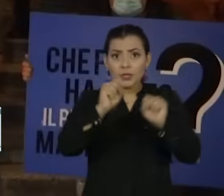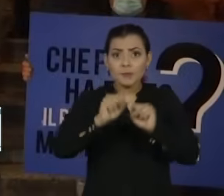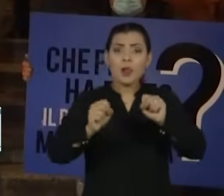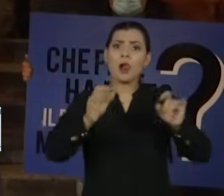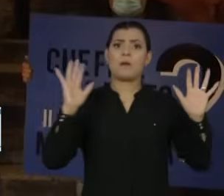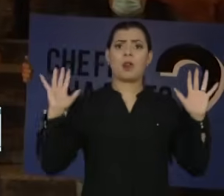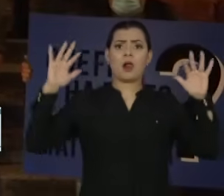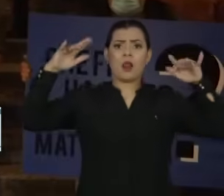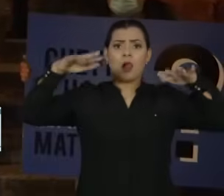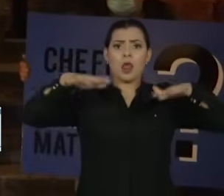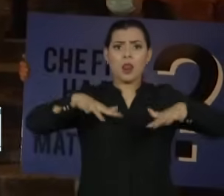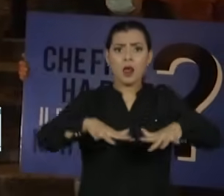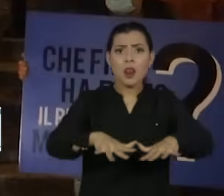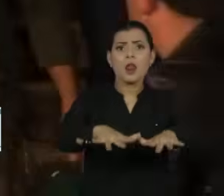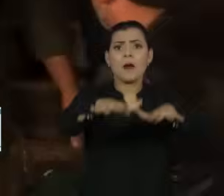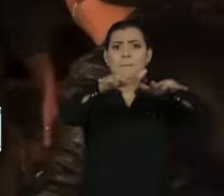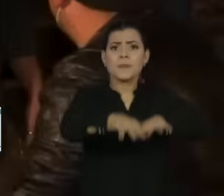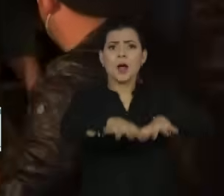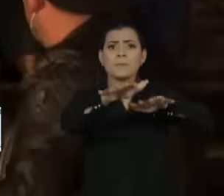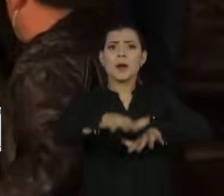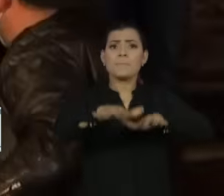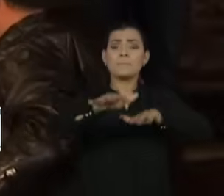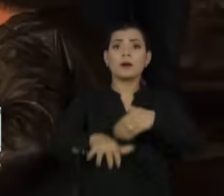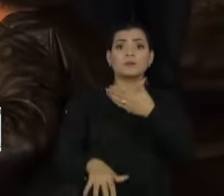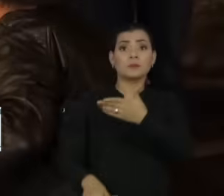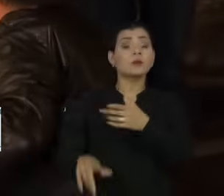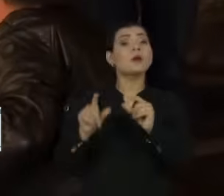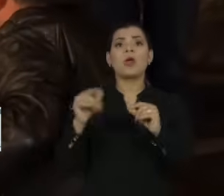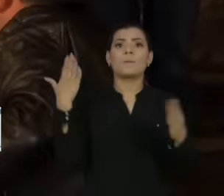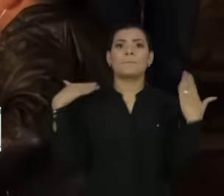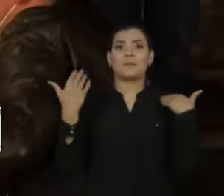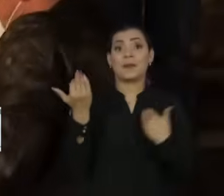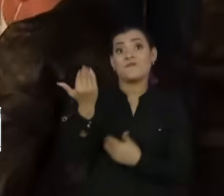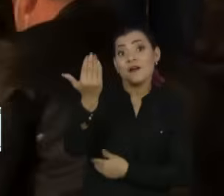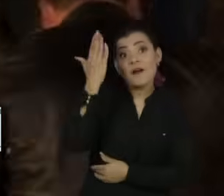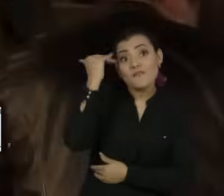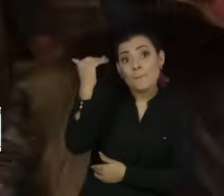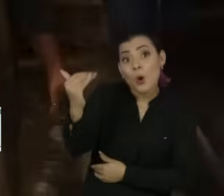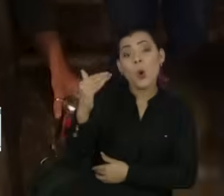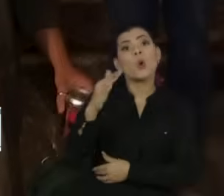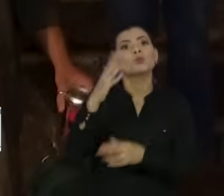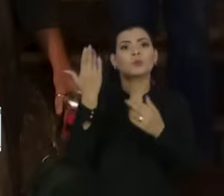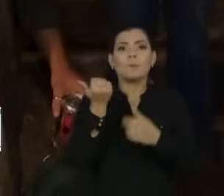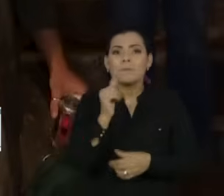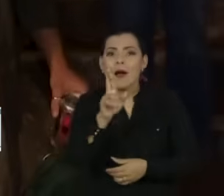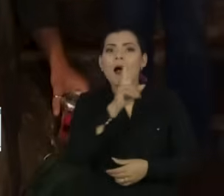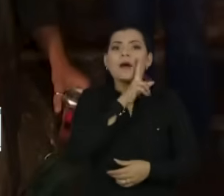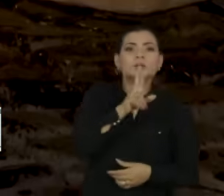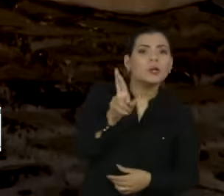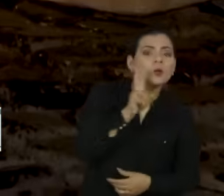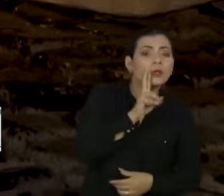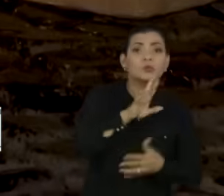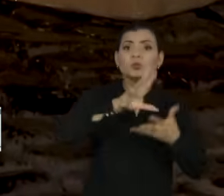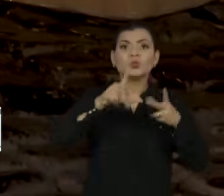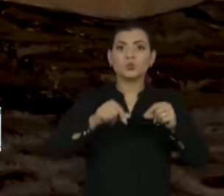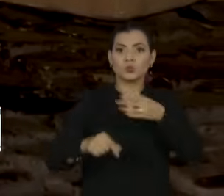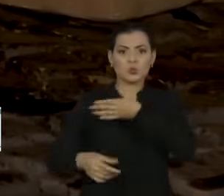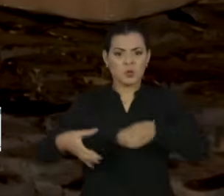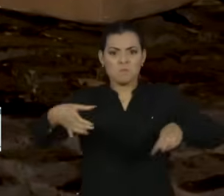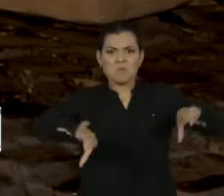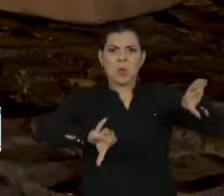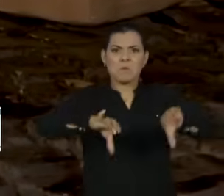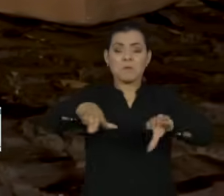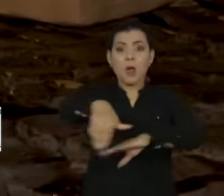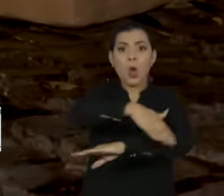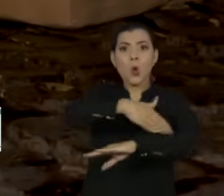no bairro Trastevere, um distrito turístico famoso pela vida noturna, e despejaram latas de cerveja